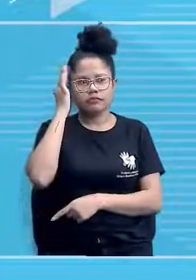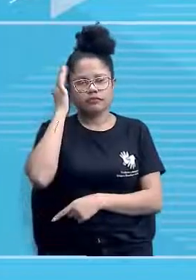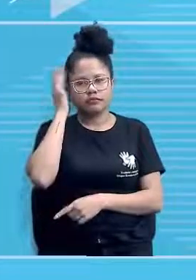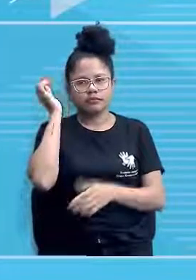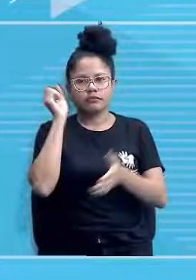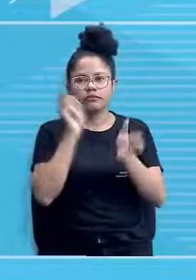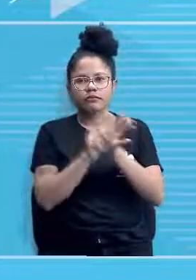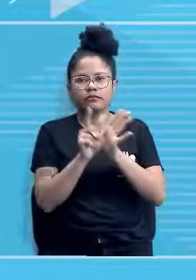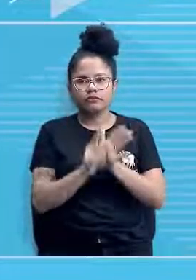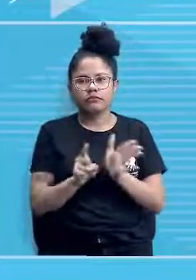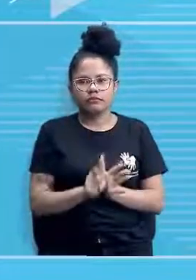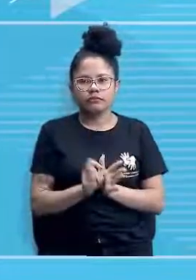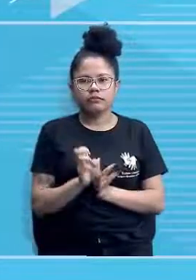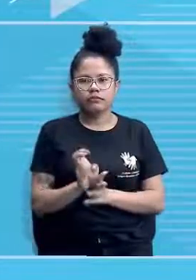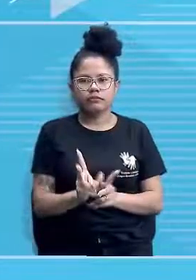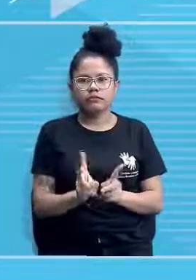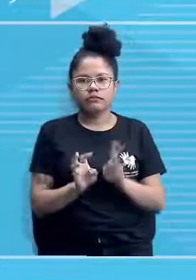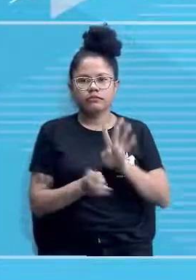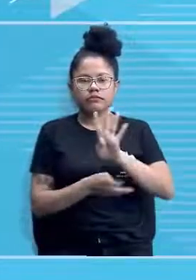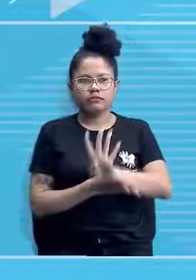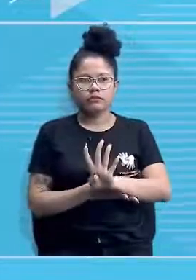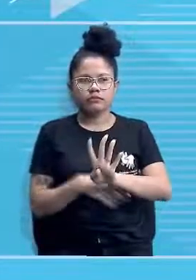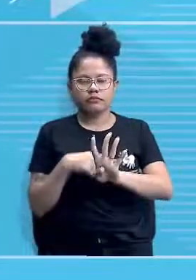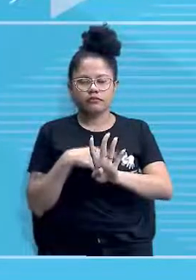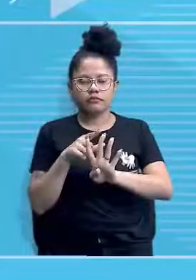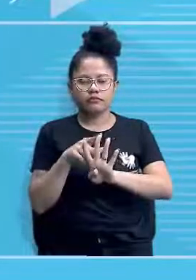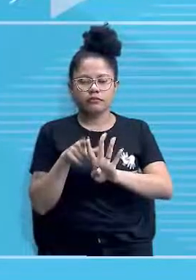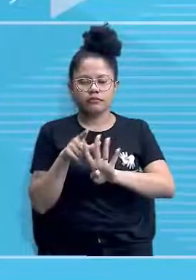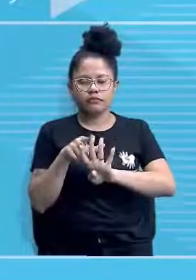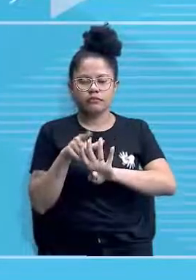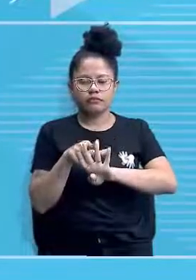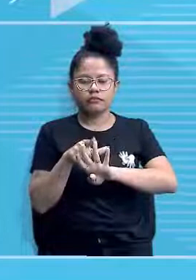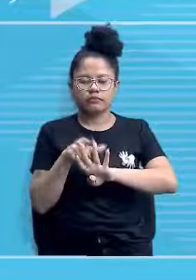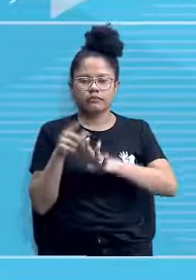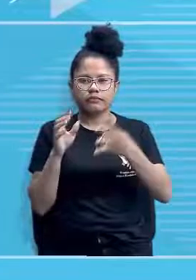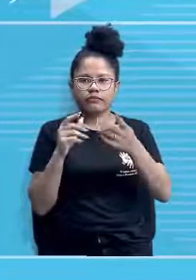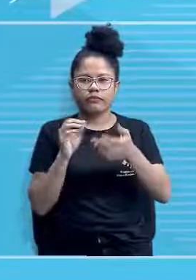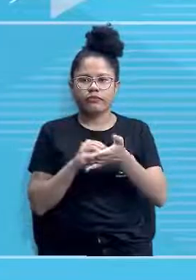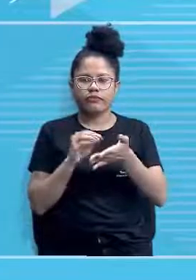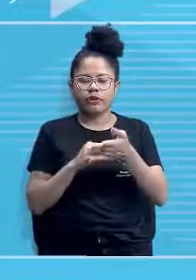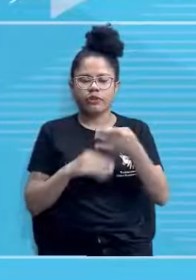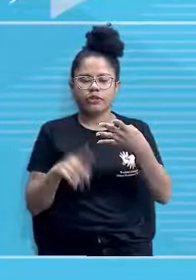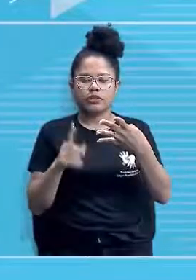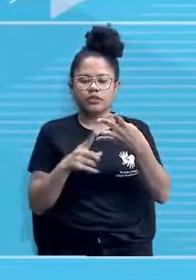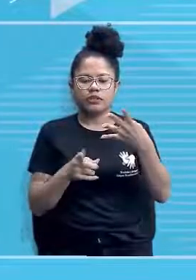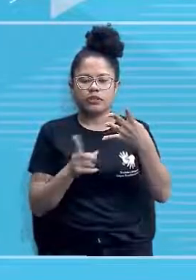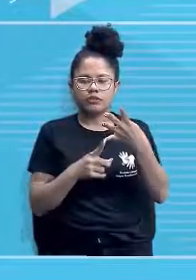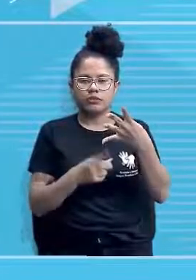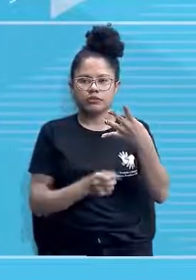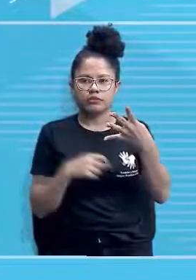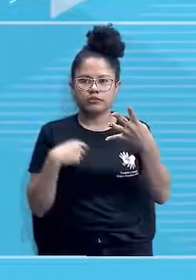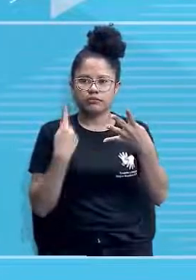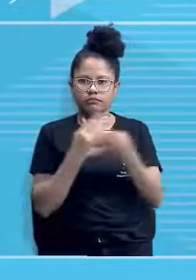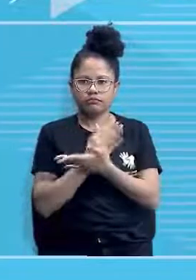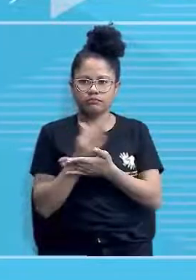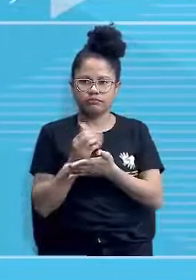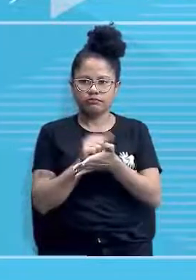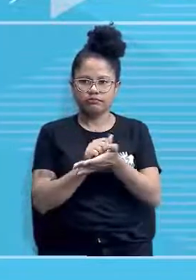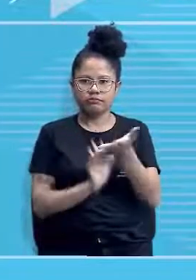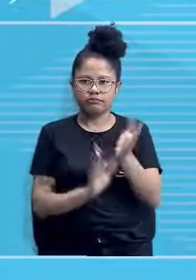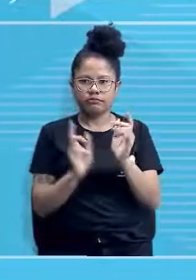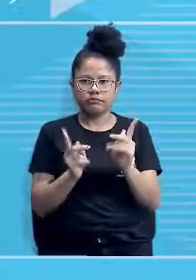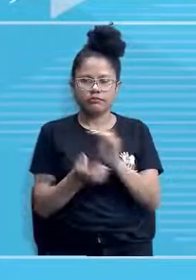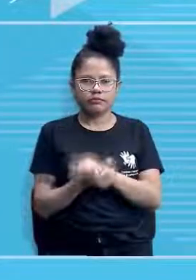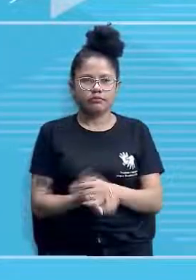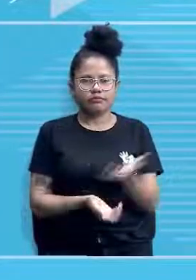das questões Na verdade são quatro tabelas ela tem a segunda ou tem a terceira EA quarta tabela E aí nós vamos para as questões certinho